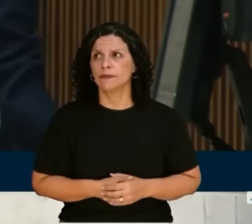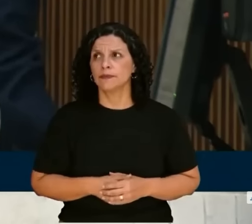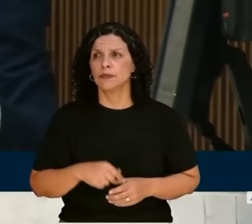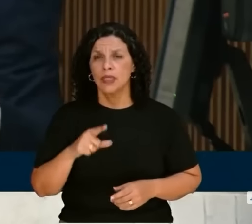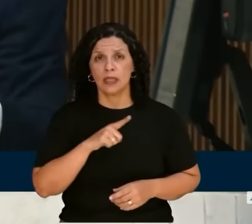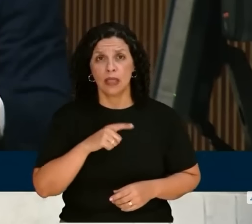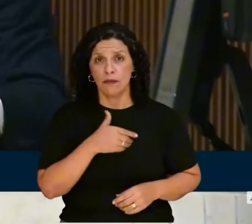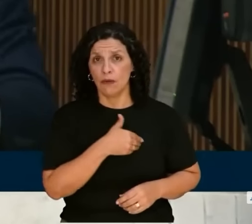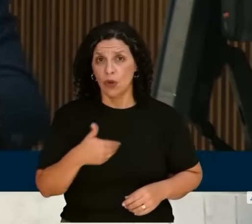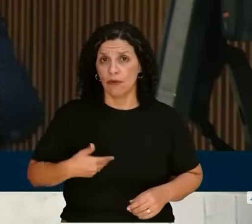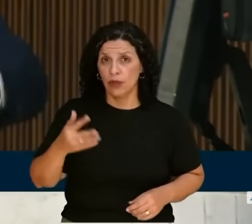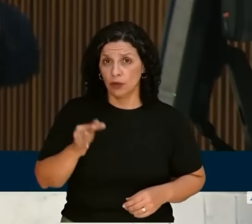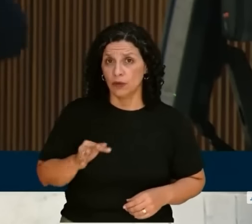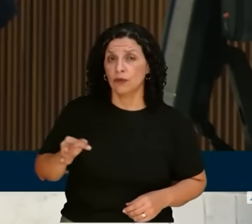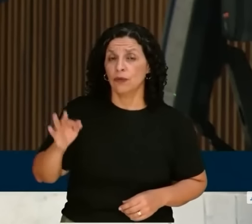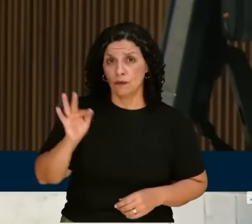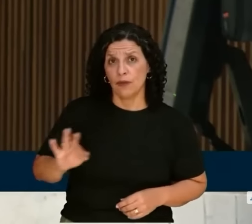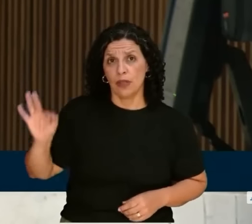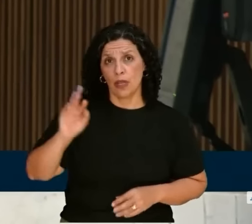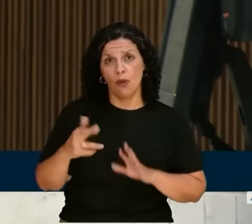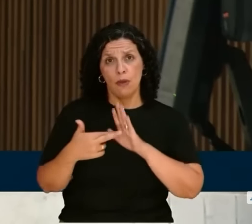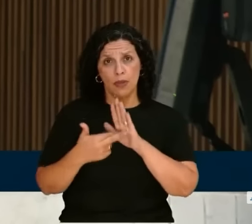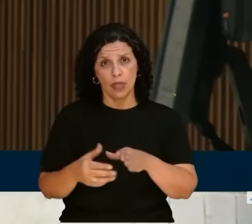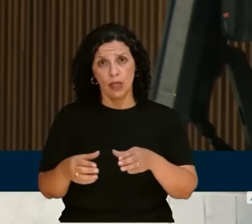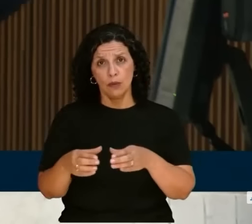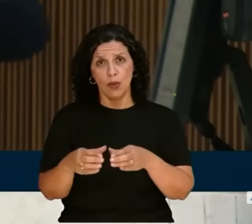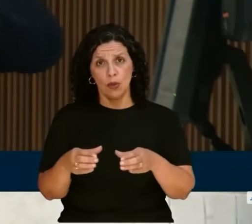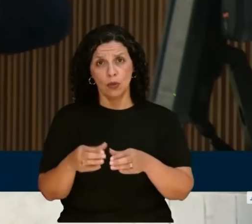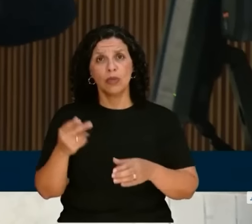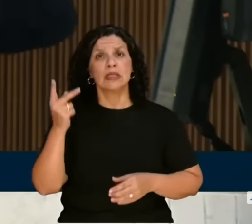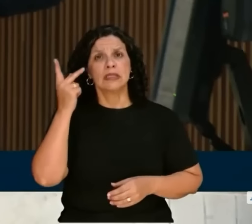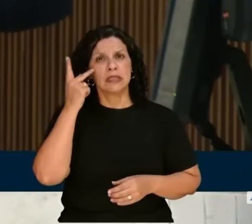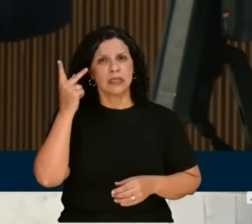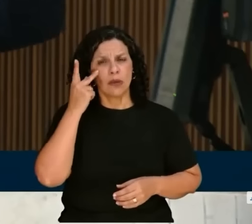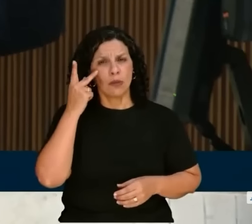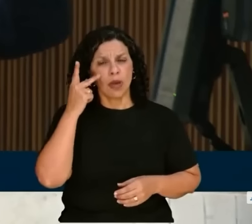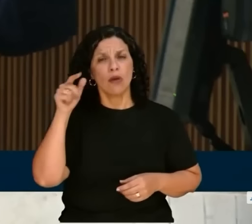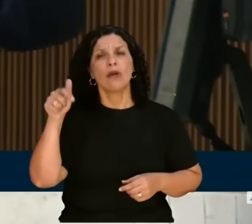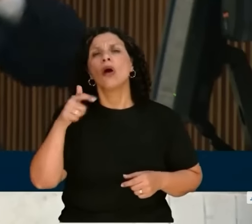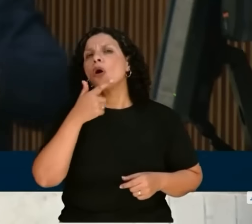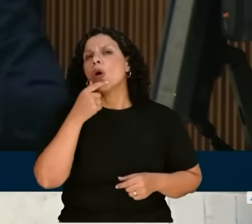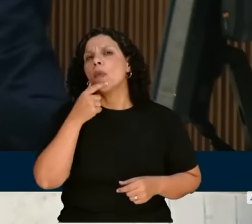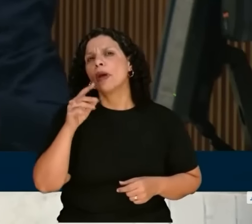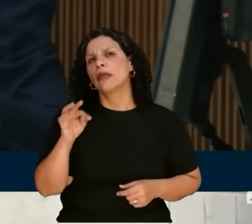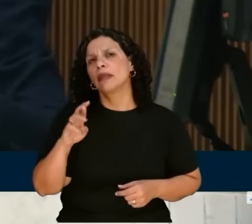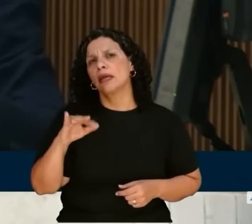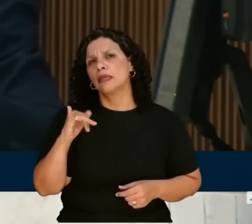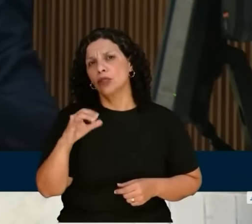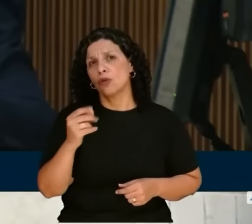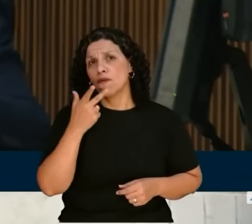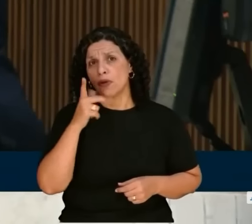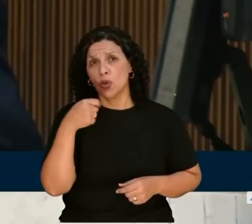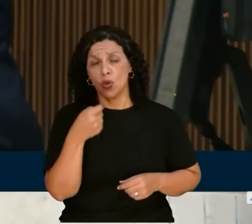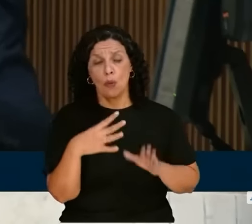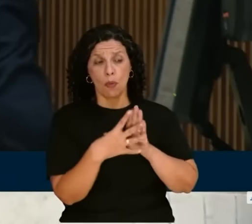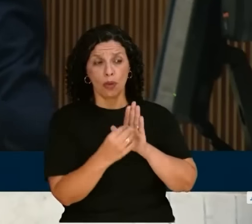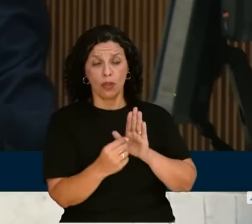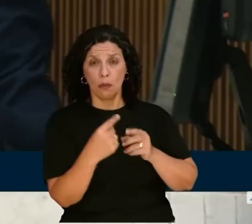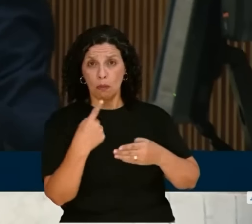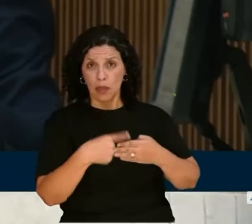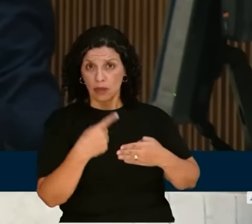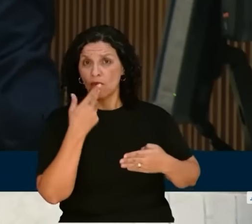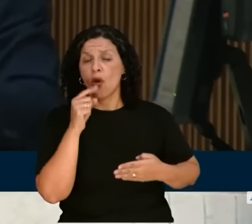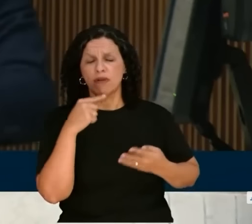teve o governo federal, representado pelo atual governador de São Paulo, o ministro Tarcísio, falando como seria o modelo do